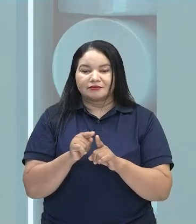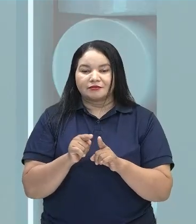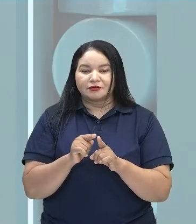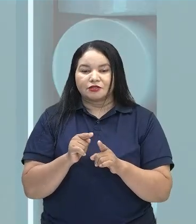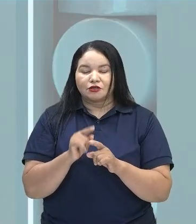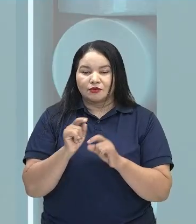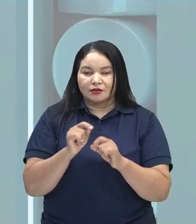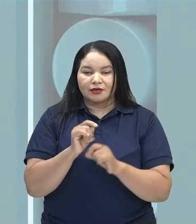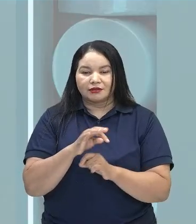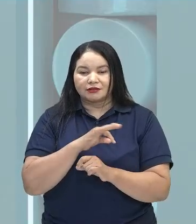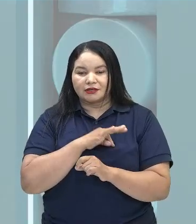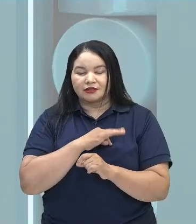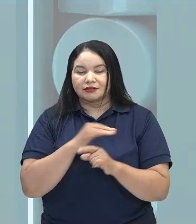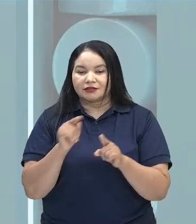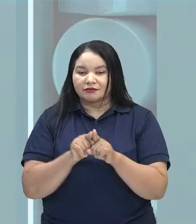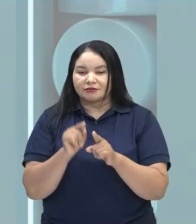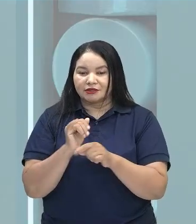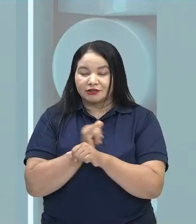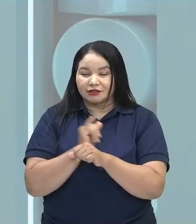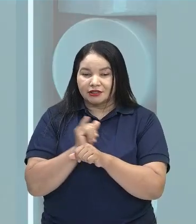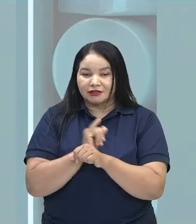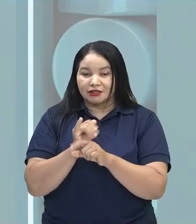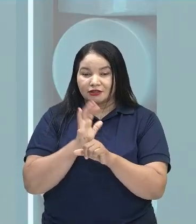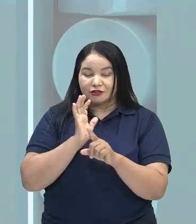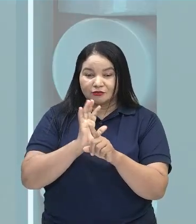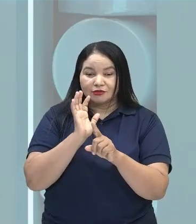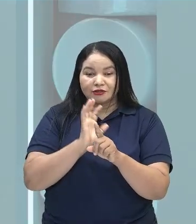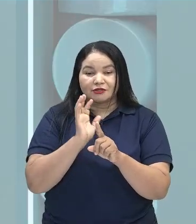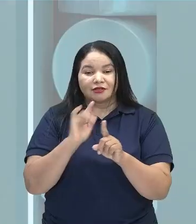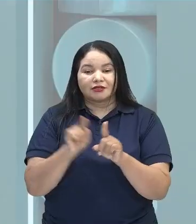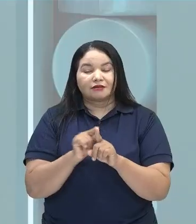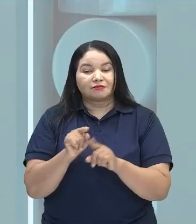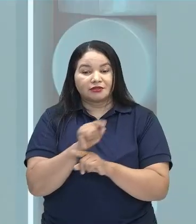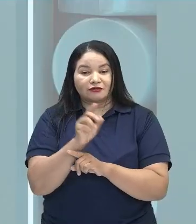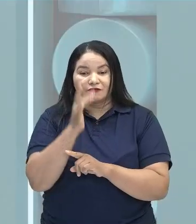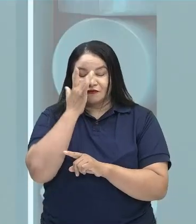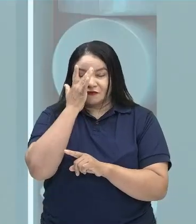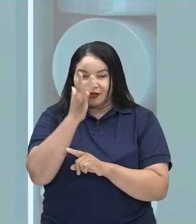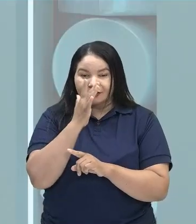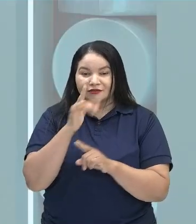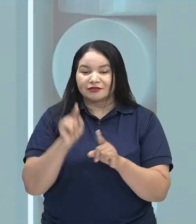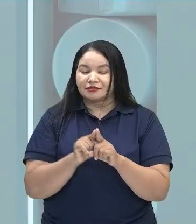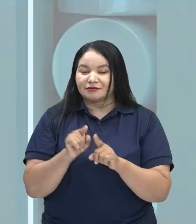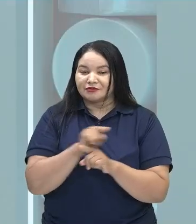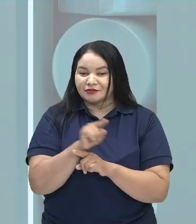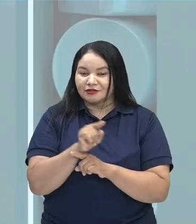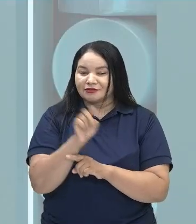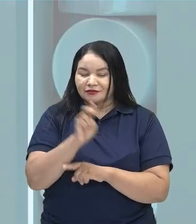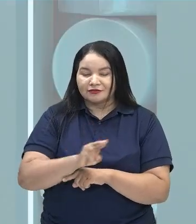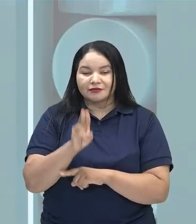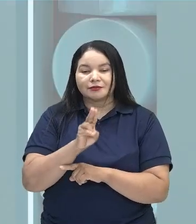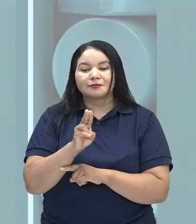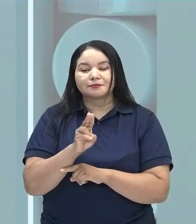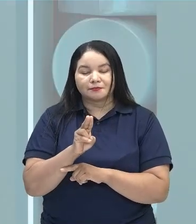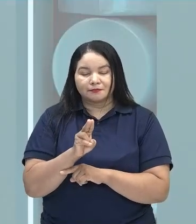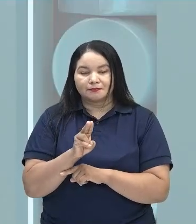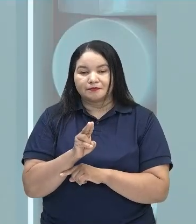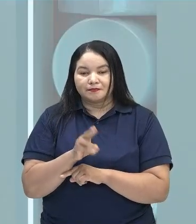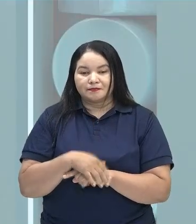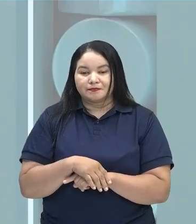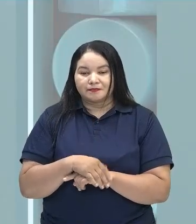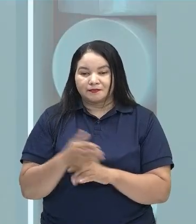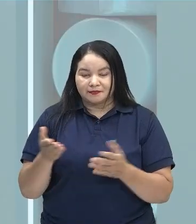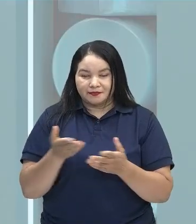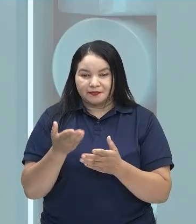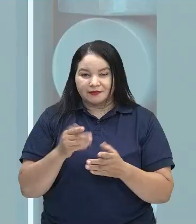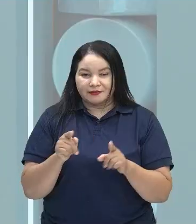as técnicas de persuasão, e se fica fácil identificar, também vai ficando mais fácil de utilizar. Nessa questão, nós vimos